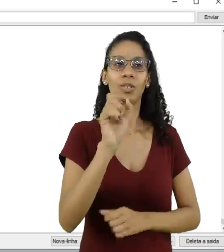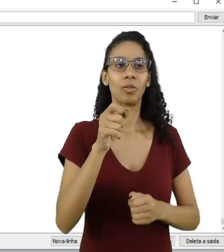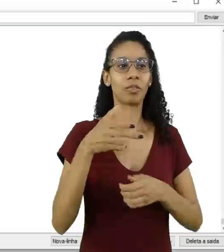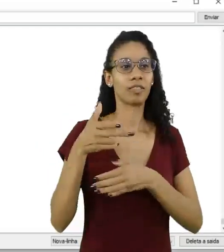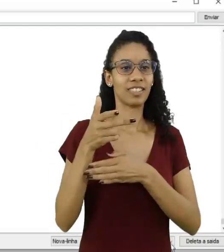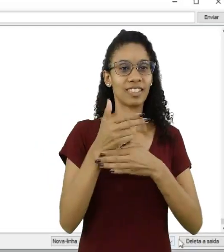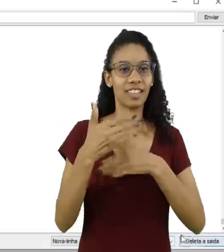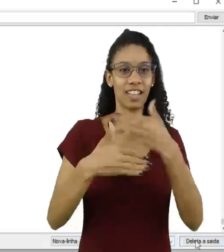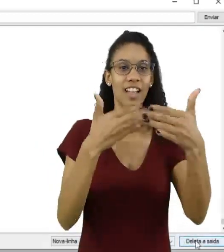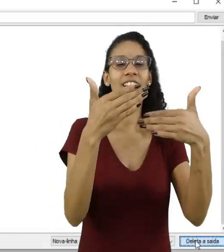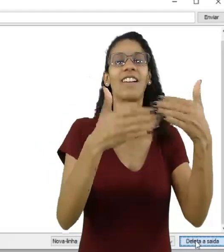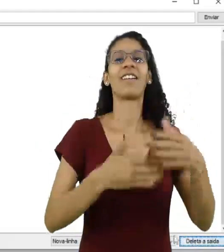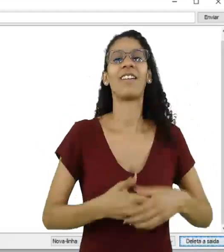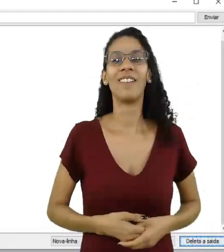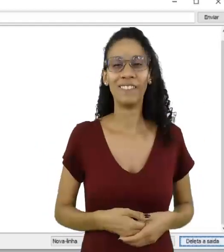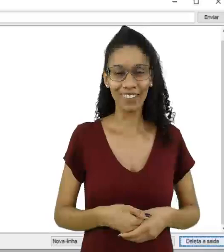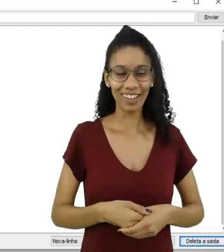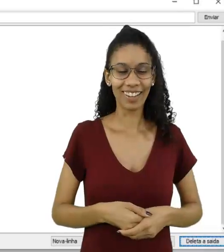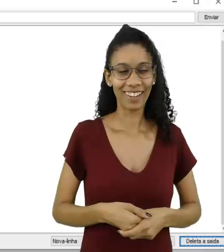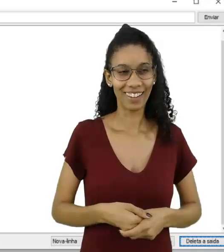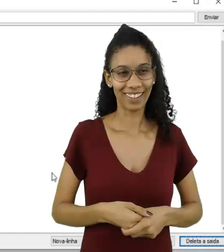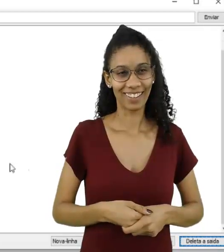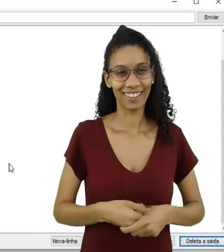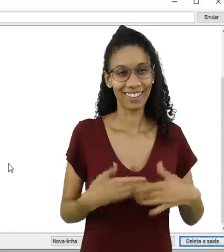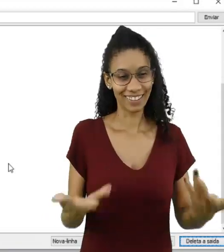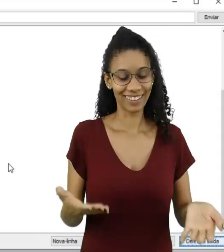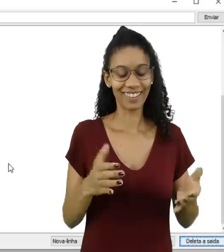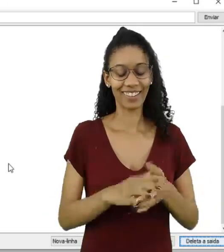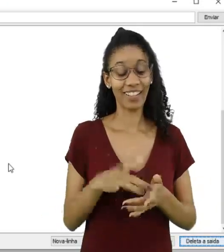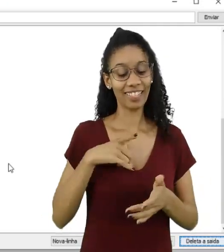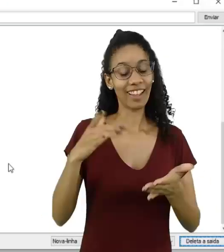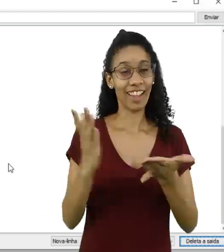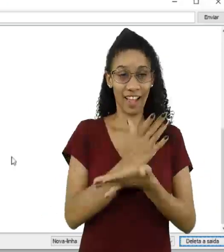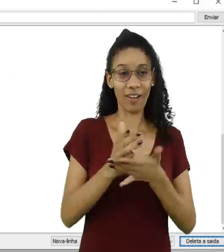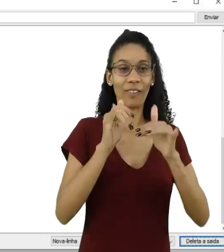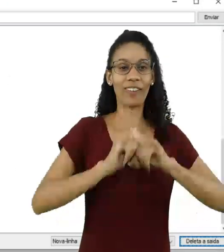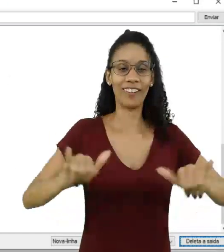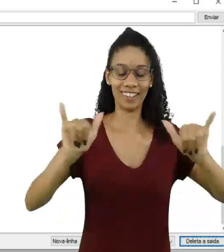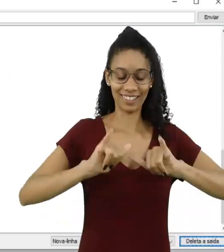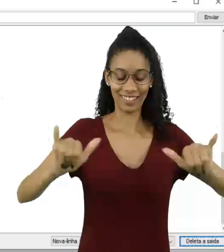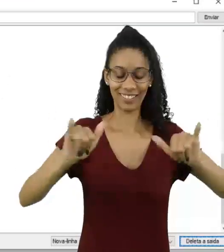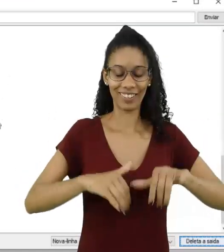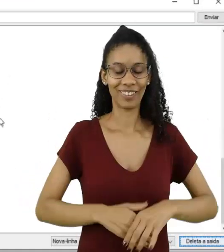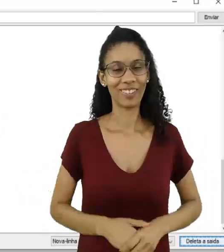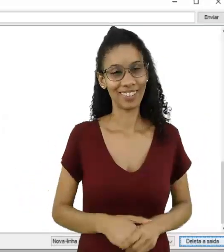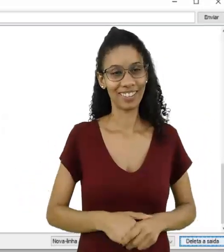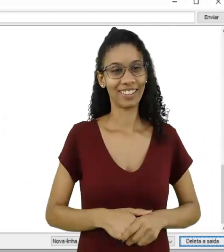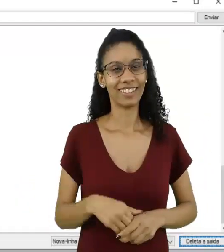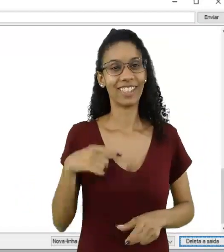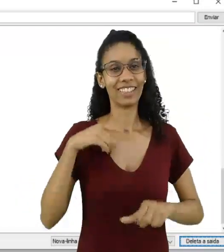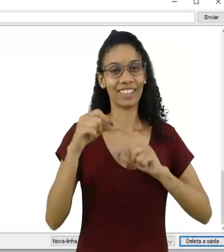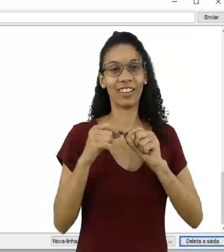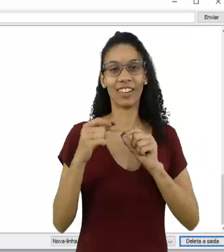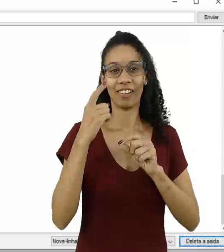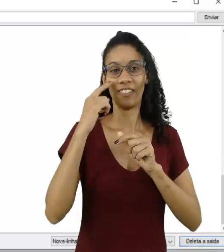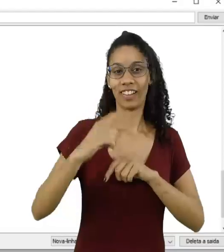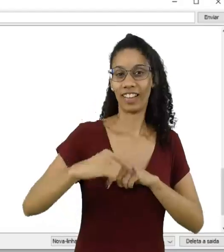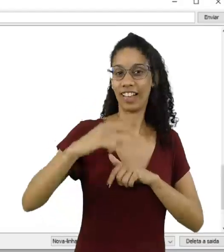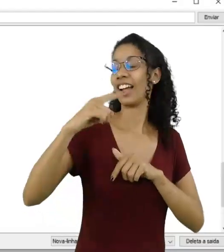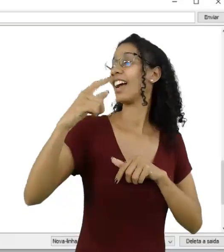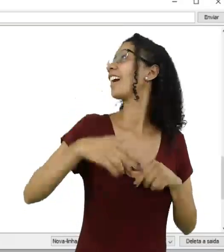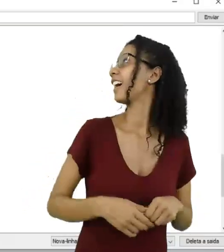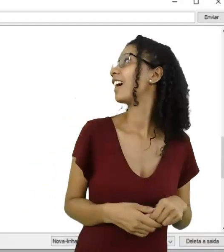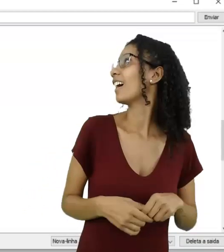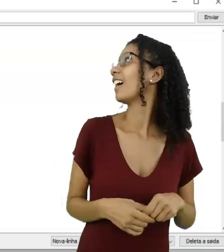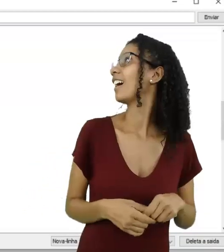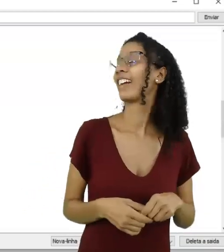da gente acompanhar. Vou deletar a saída para a gente visualizar melhor. Tá vendo? Eu tenho aqui algumas informações importantes. Eu tenho essa auto-rolagem. Quando